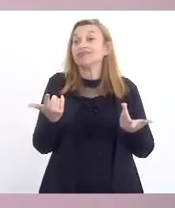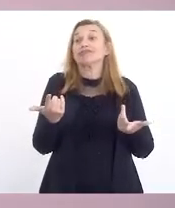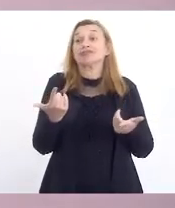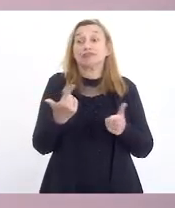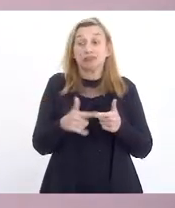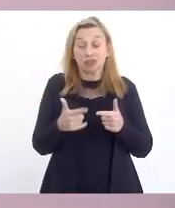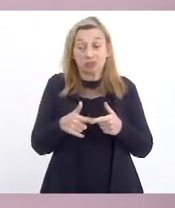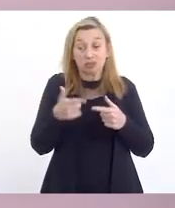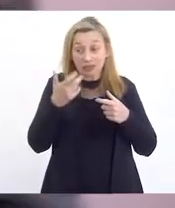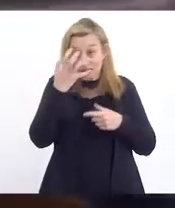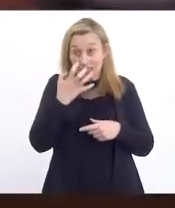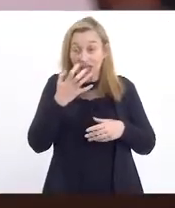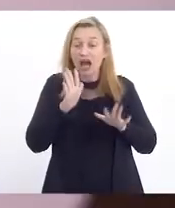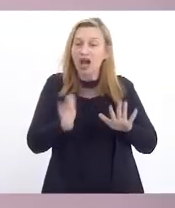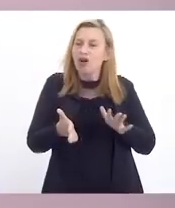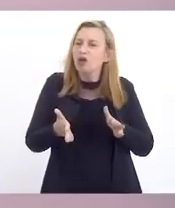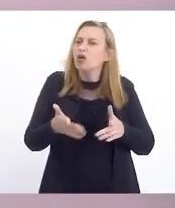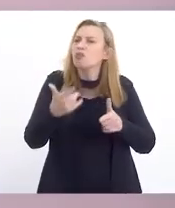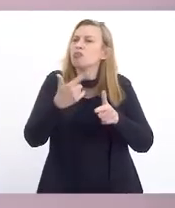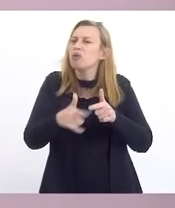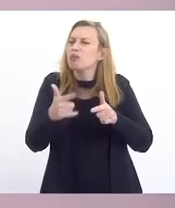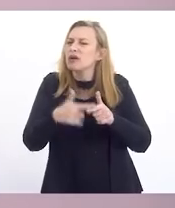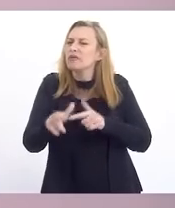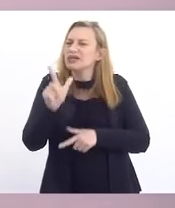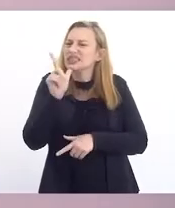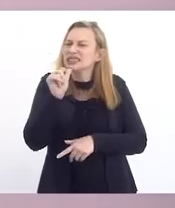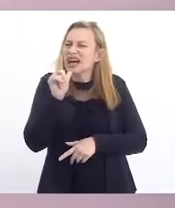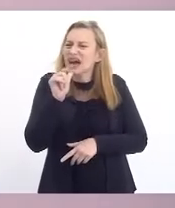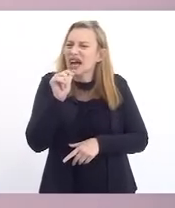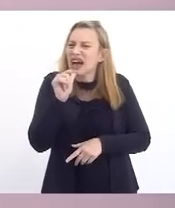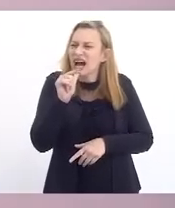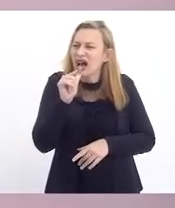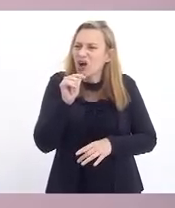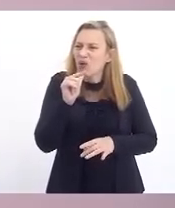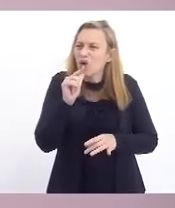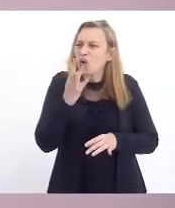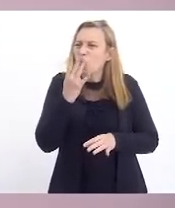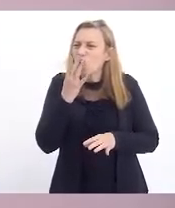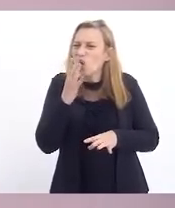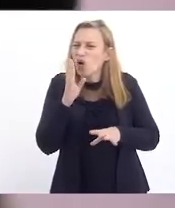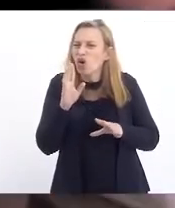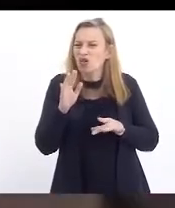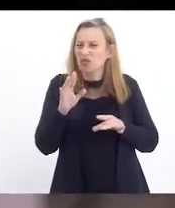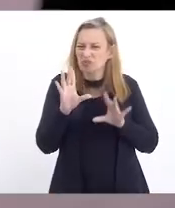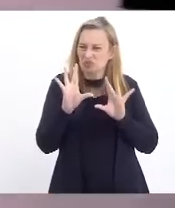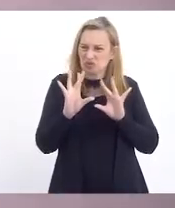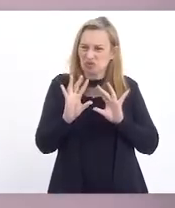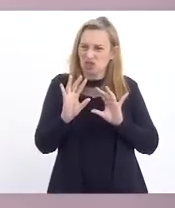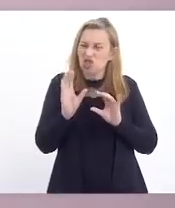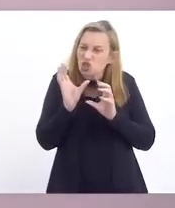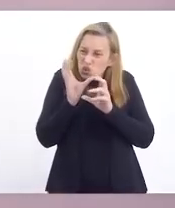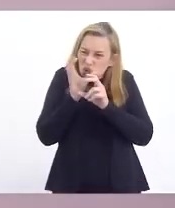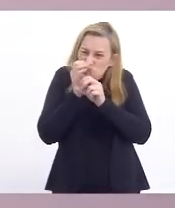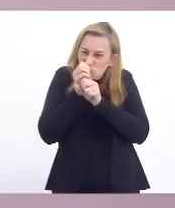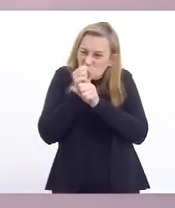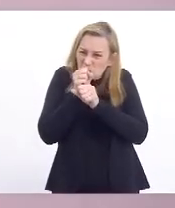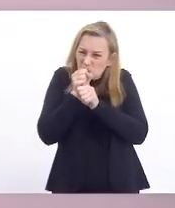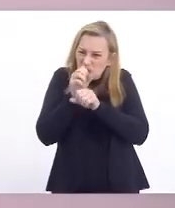suja, vir com odor, cheiro, gosto ruim, foi muito, muito